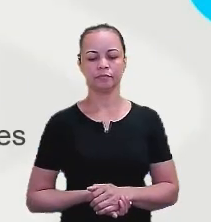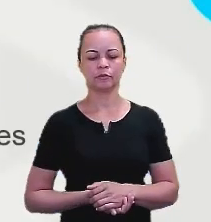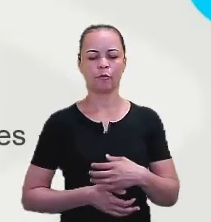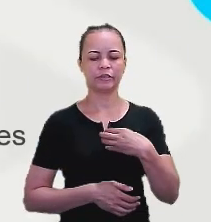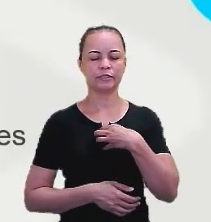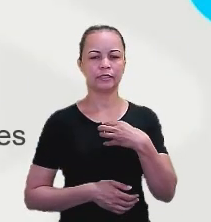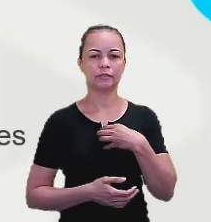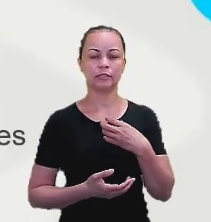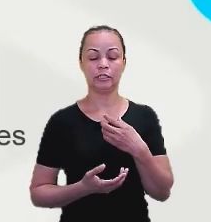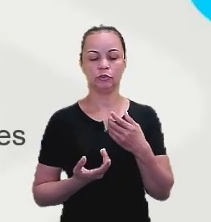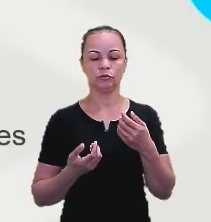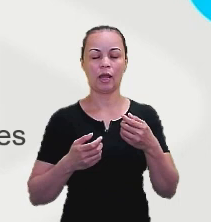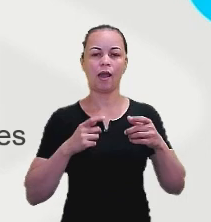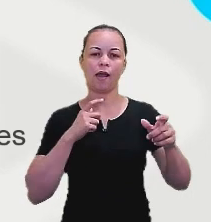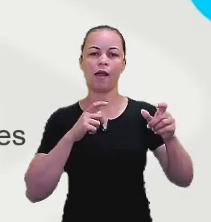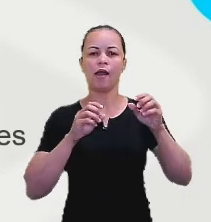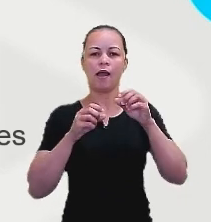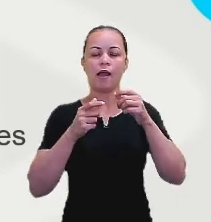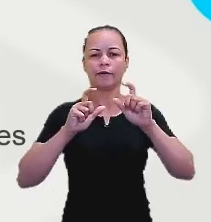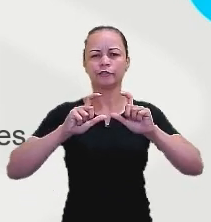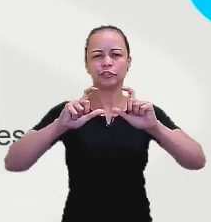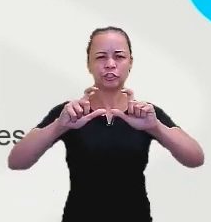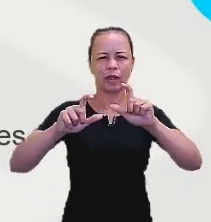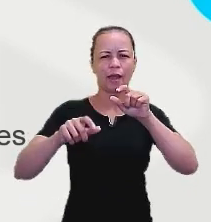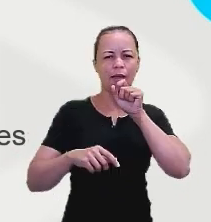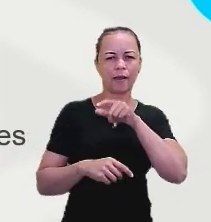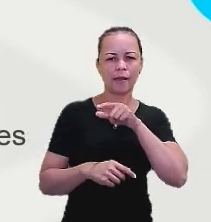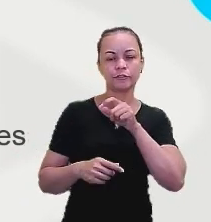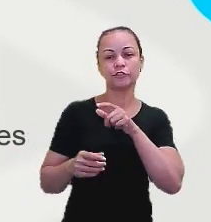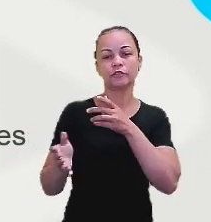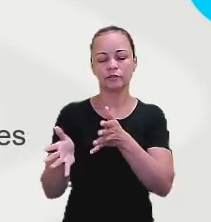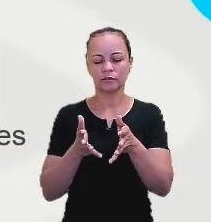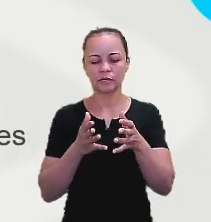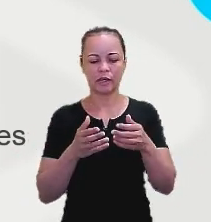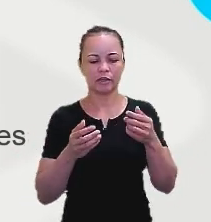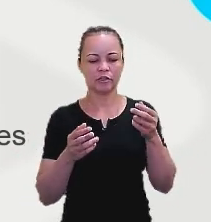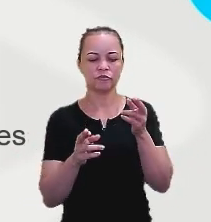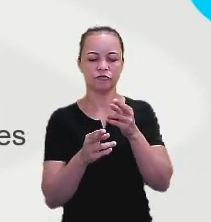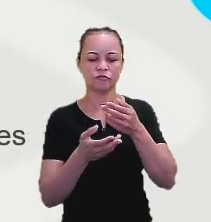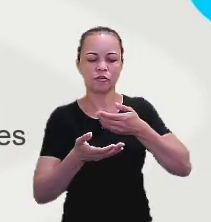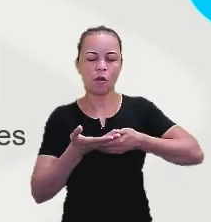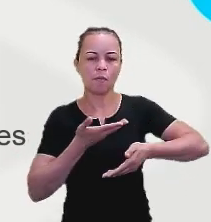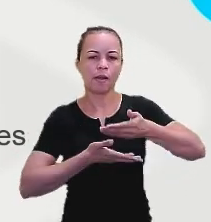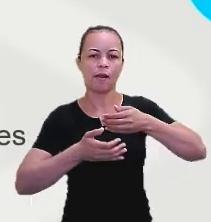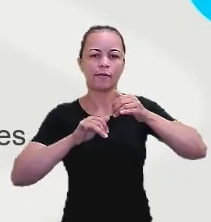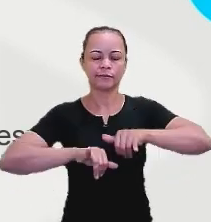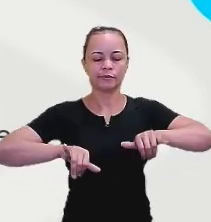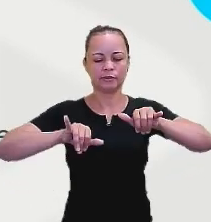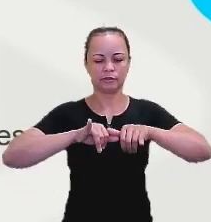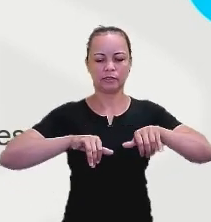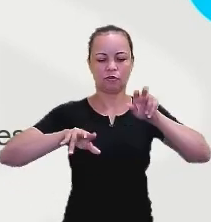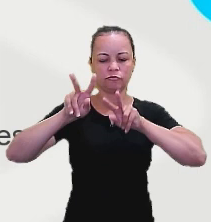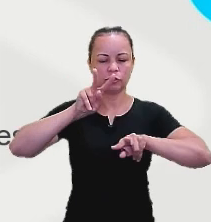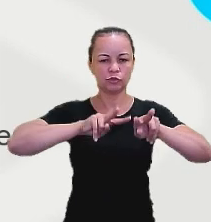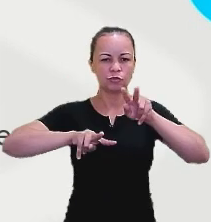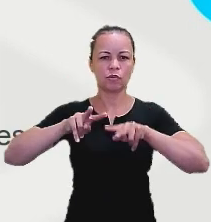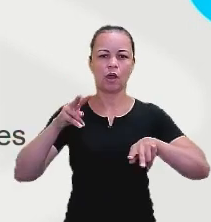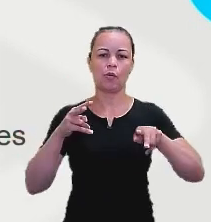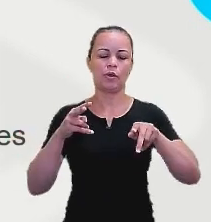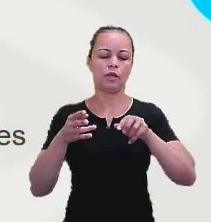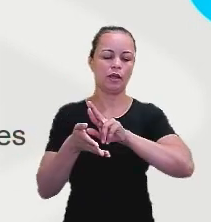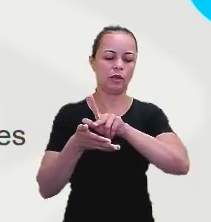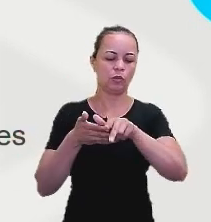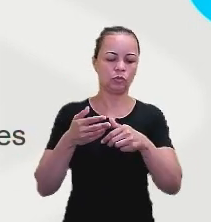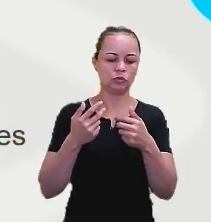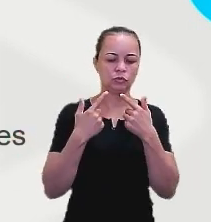de sentido da charge é provocado pela combinação de informações visuais e recursos linguísticos. No